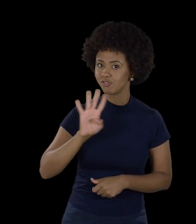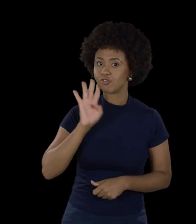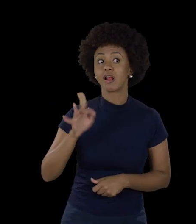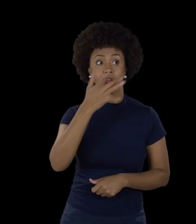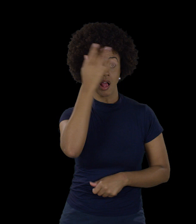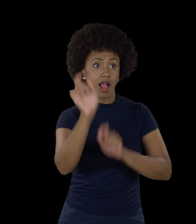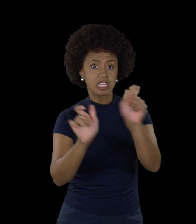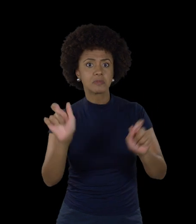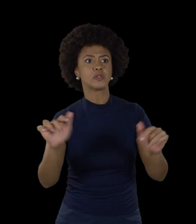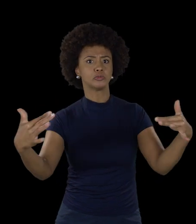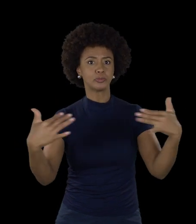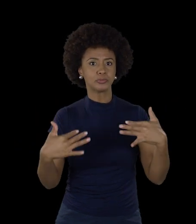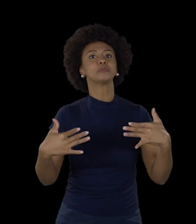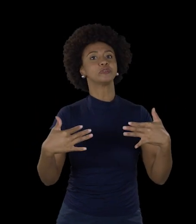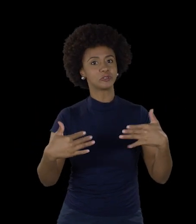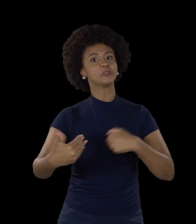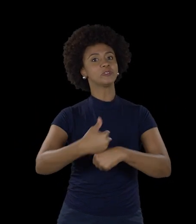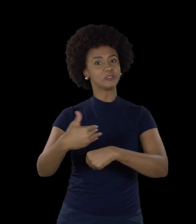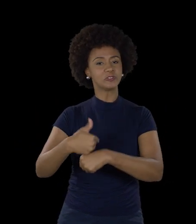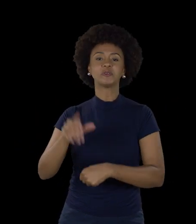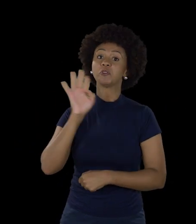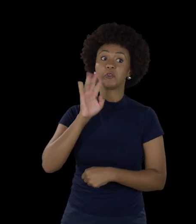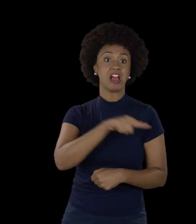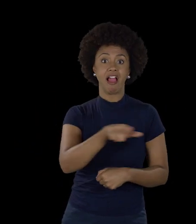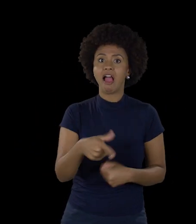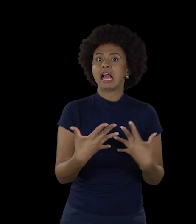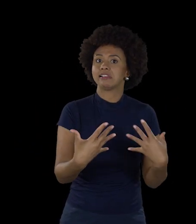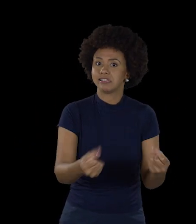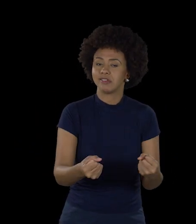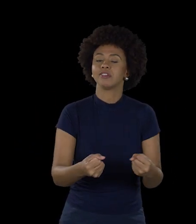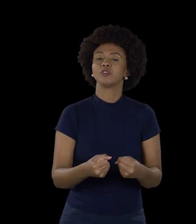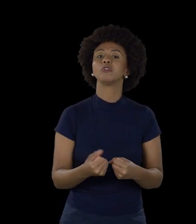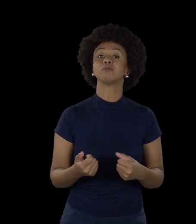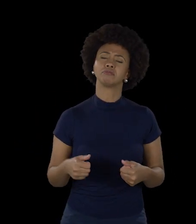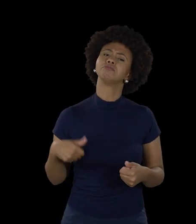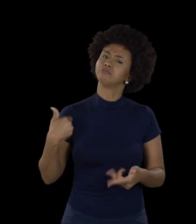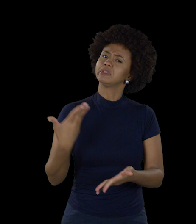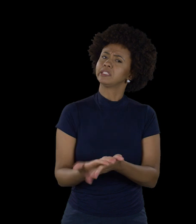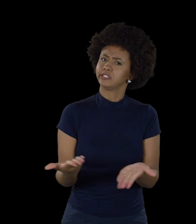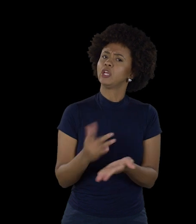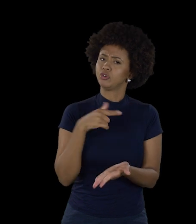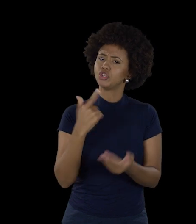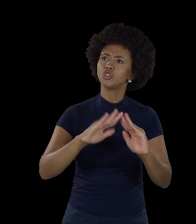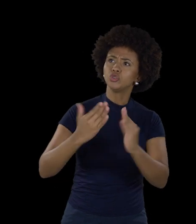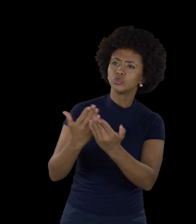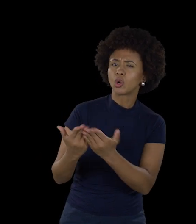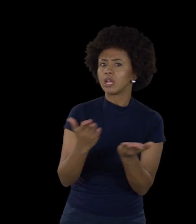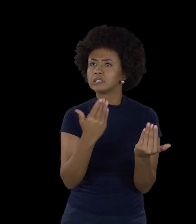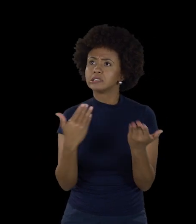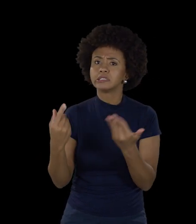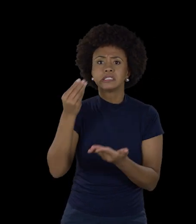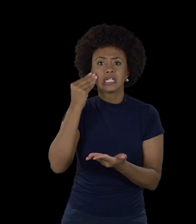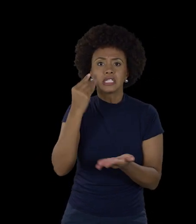muito bacana. E a gente está conversando ainda com algumas escolas para realização de apresentações para professores